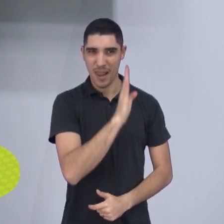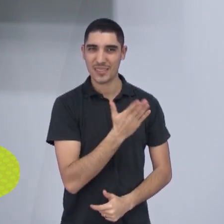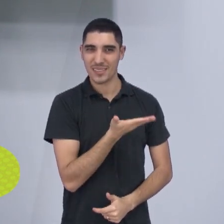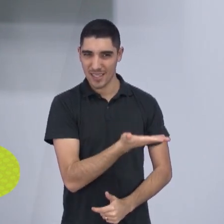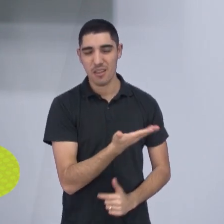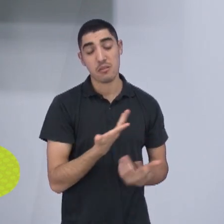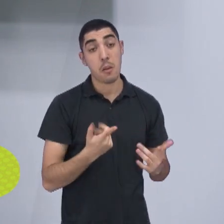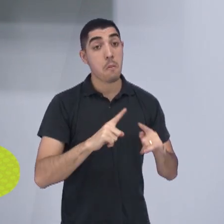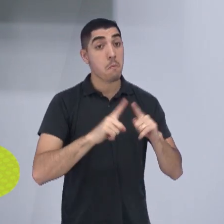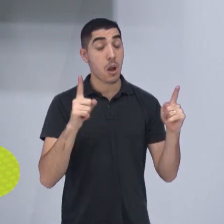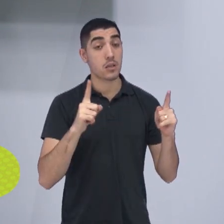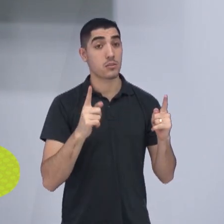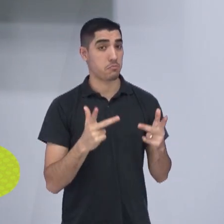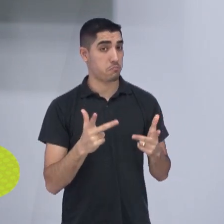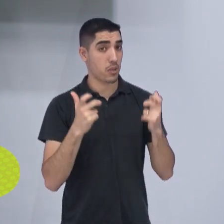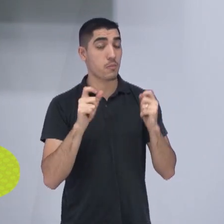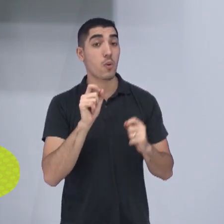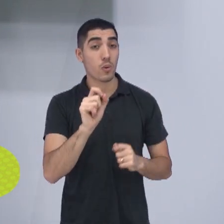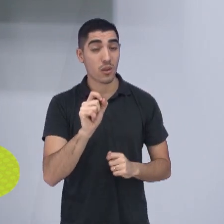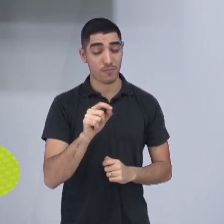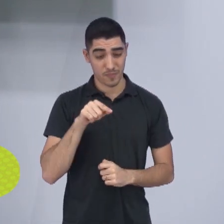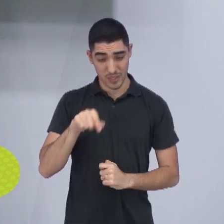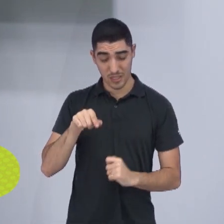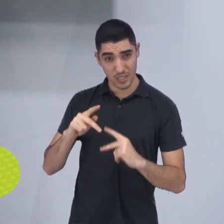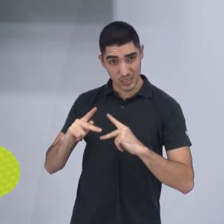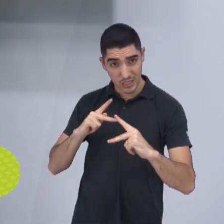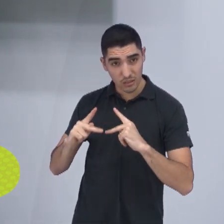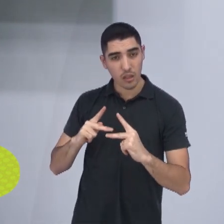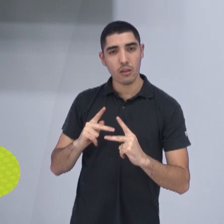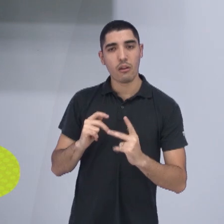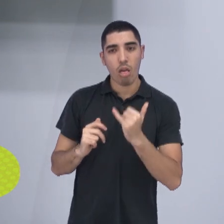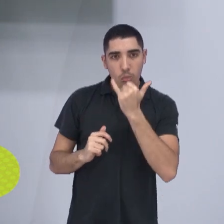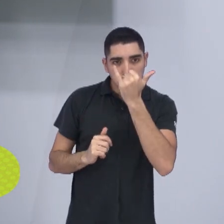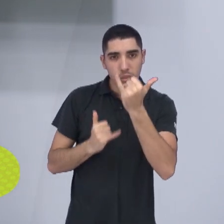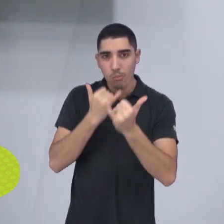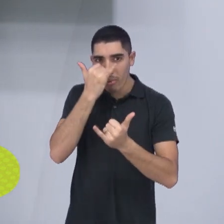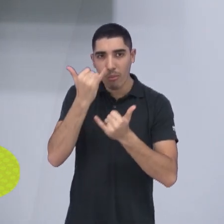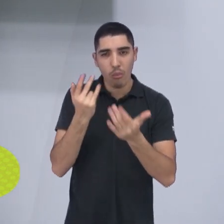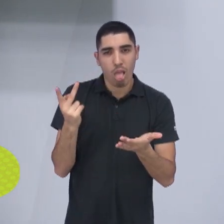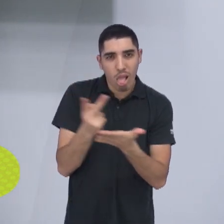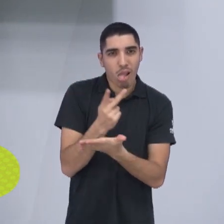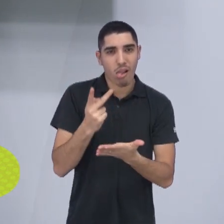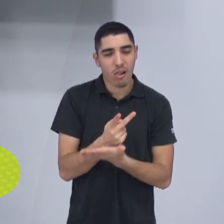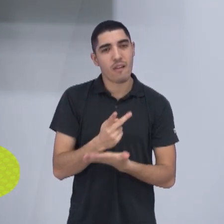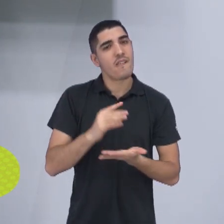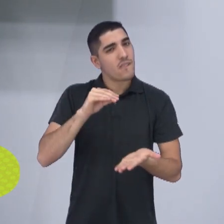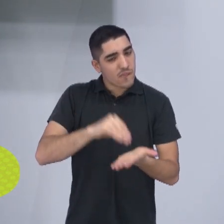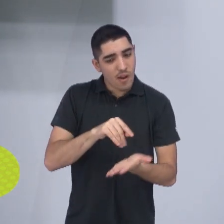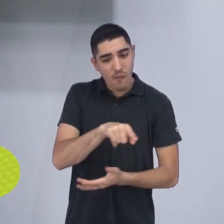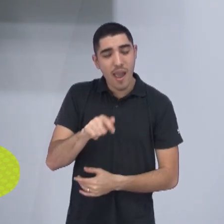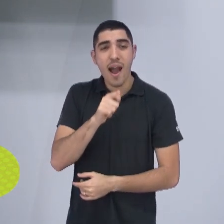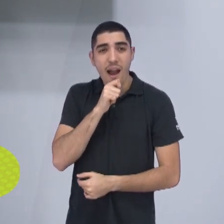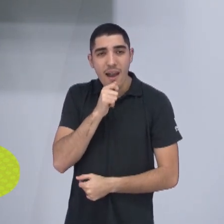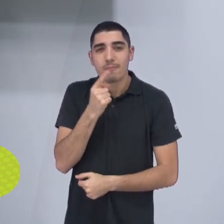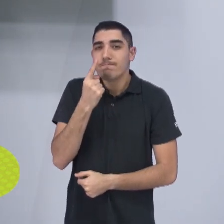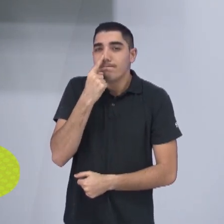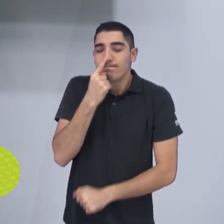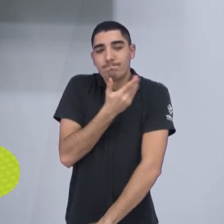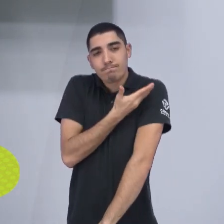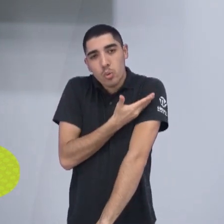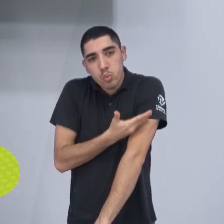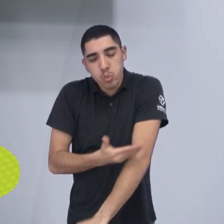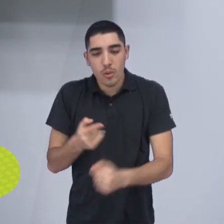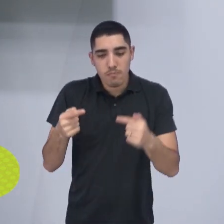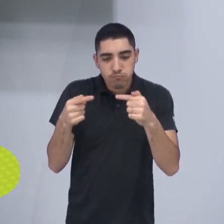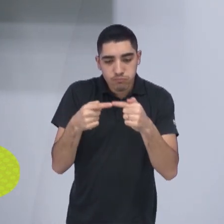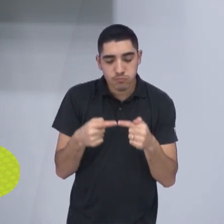viu foi um time errando bastante ainda, falta um entrosamento maior dos jogadores do São José, o que é